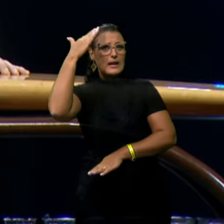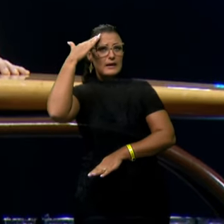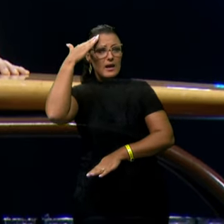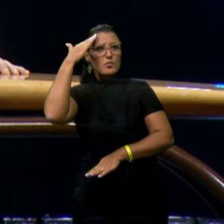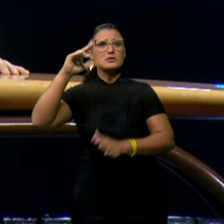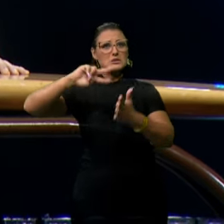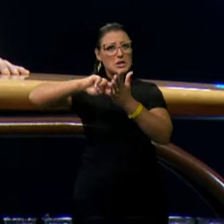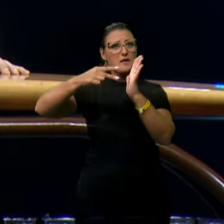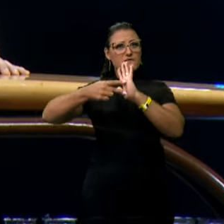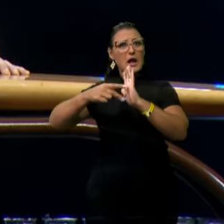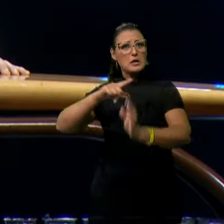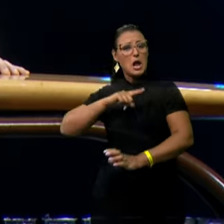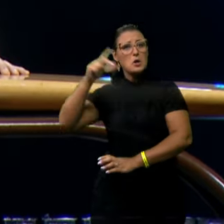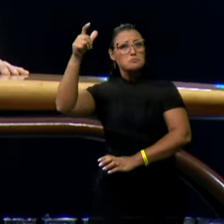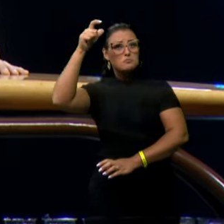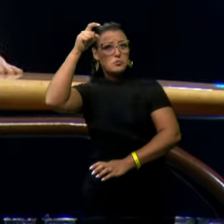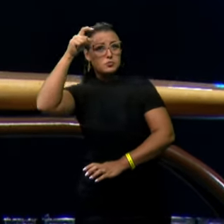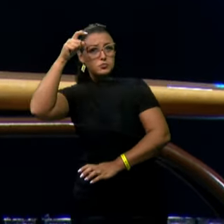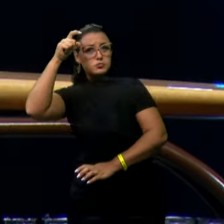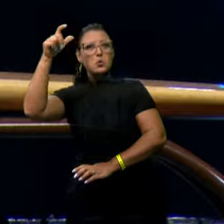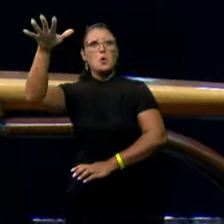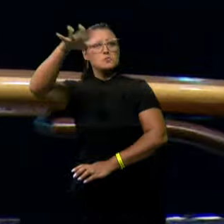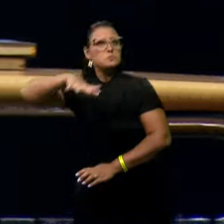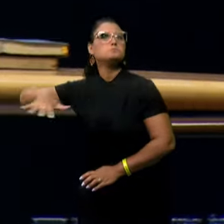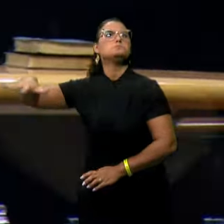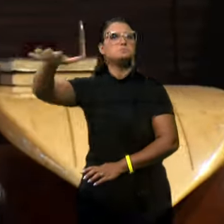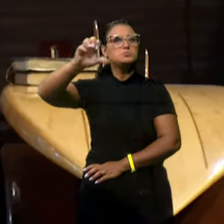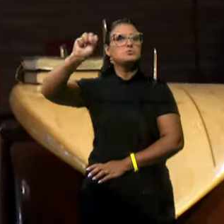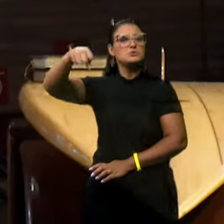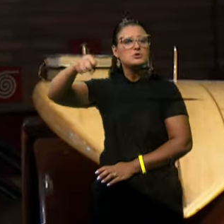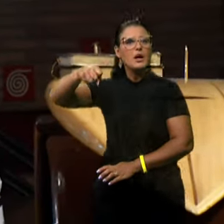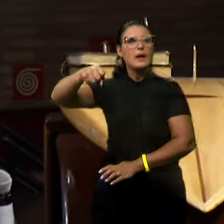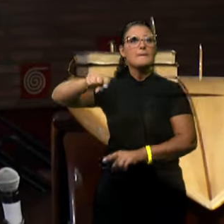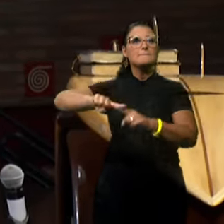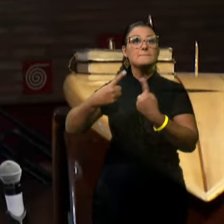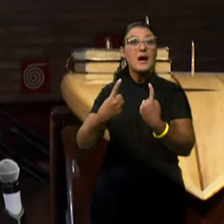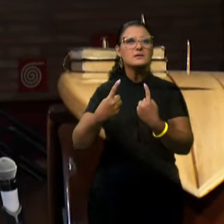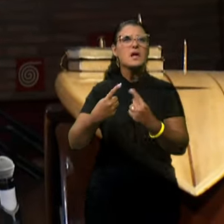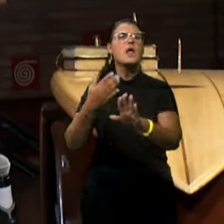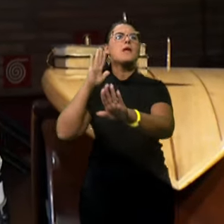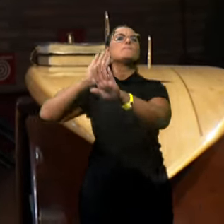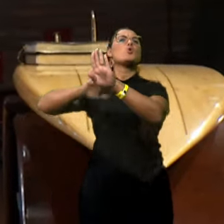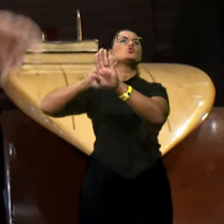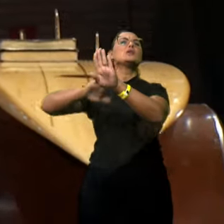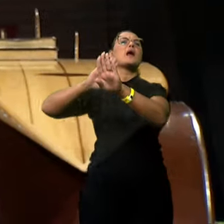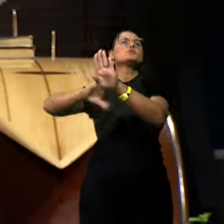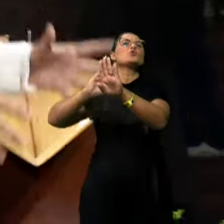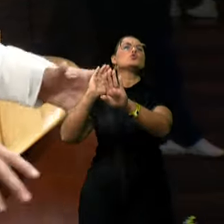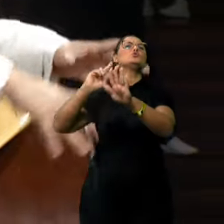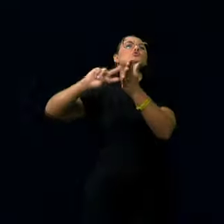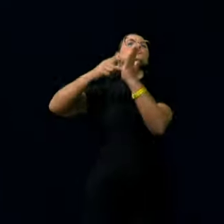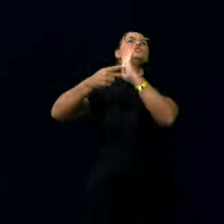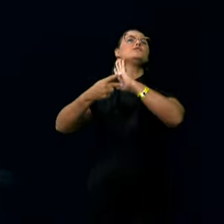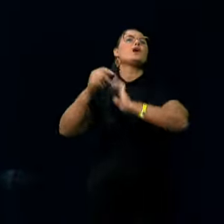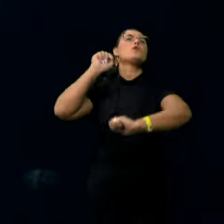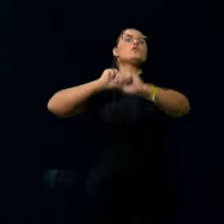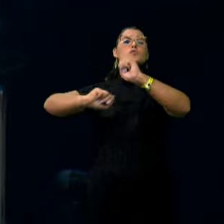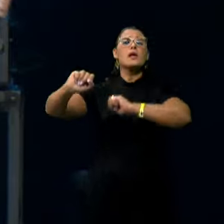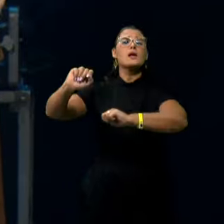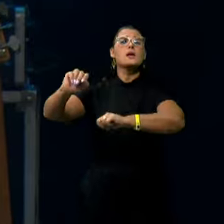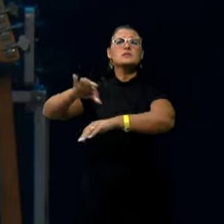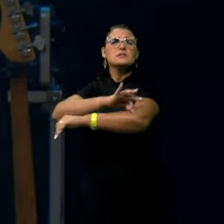quando a vida fala ali de Principado de arquitetos e engenheiro que